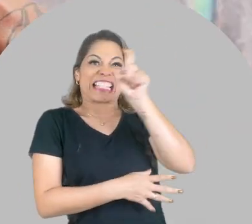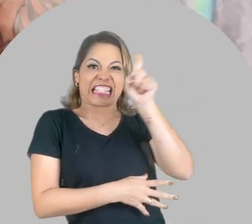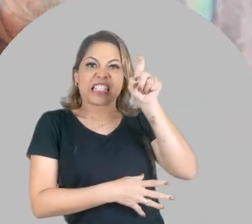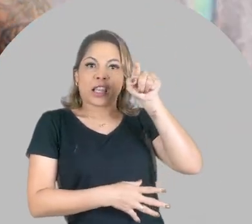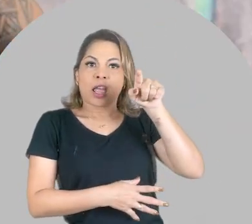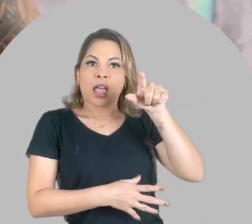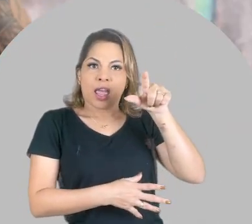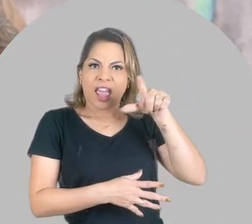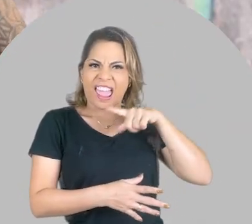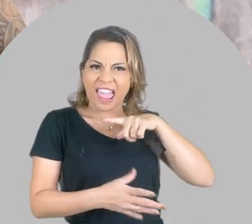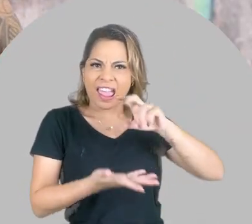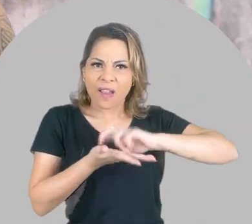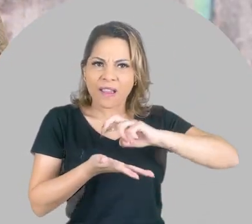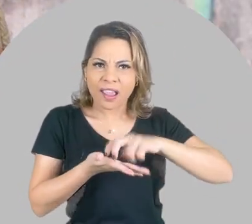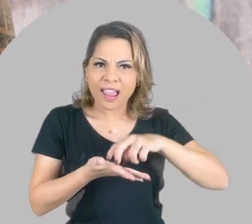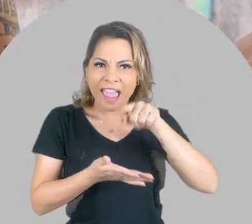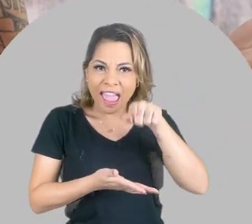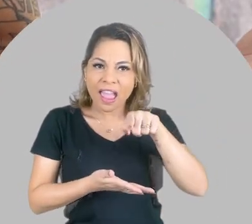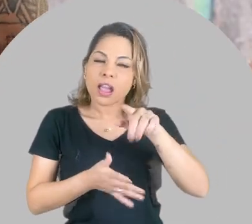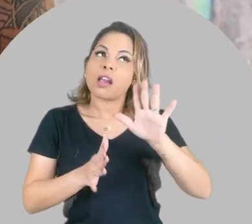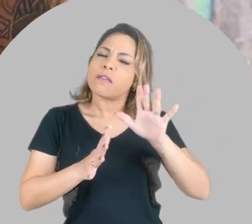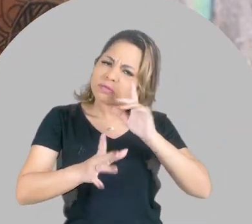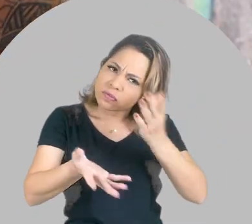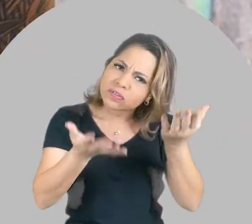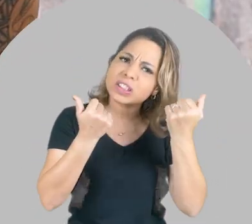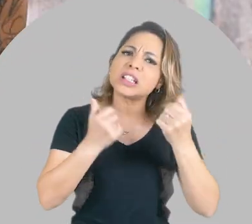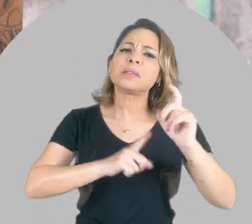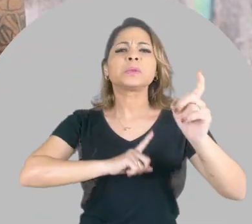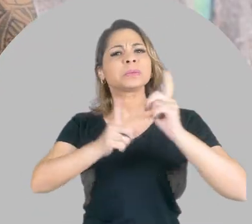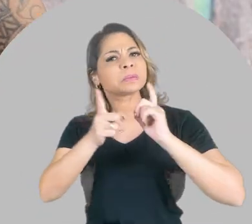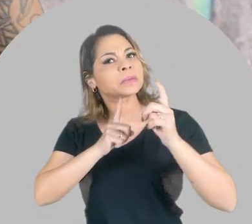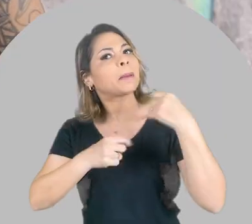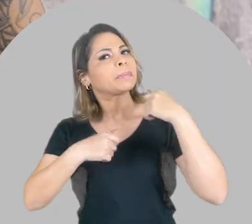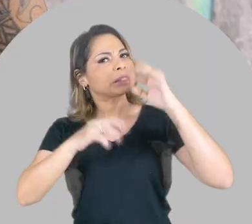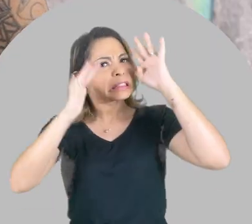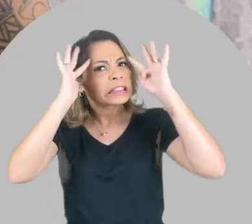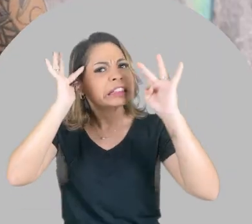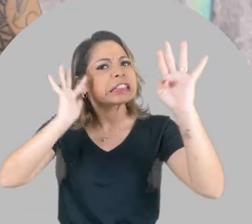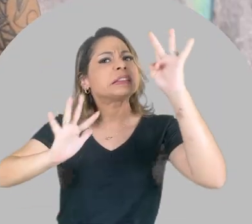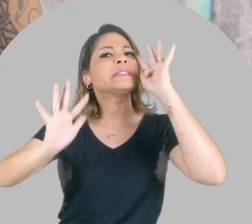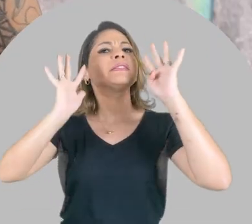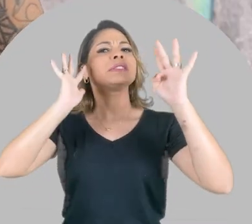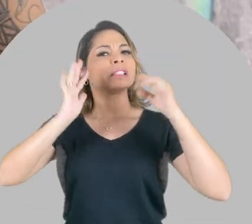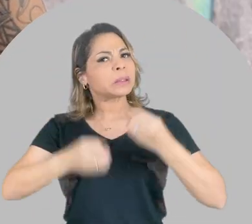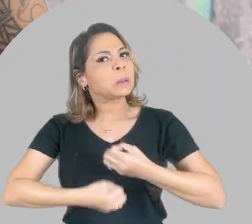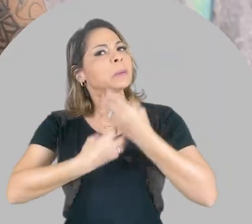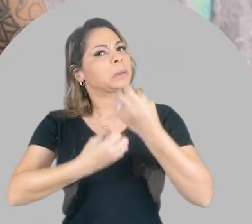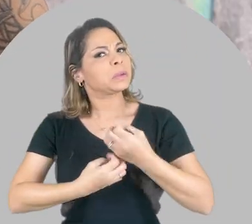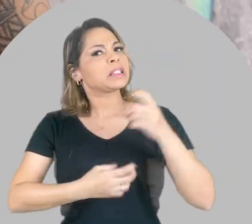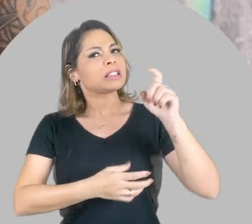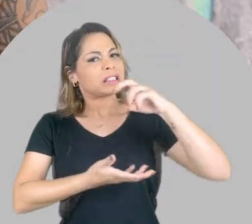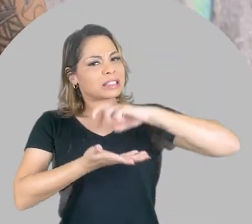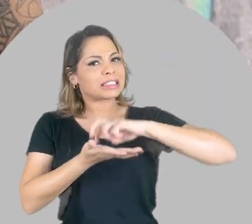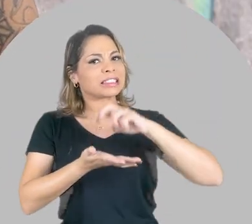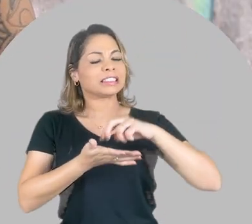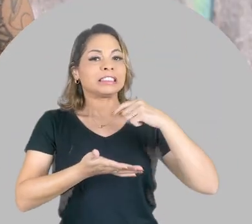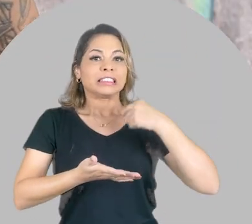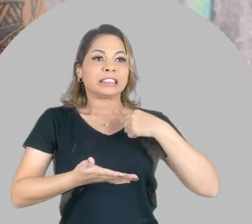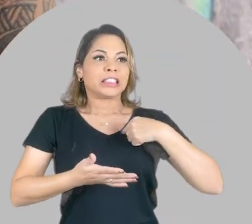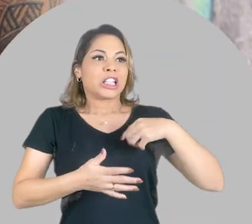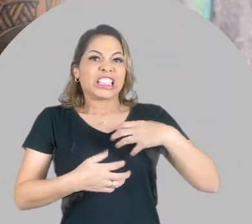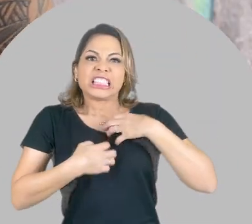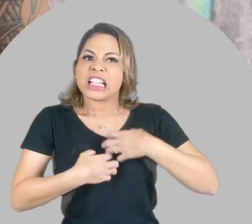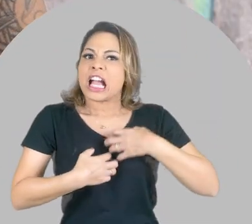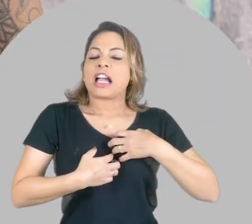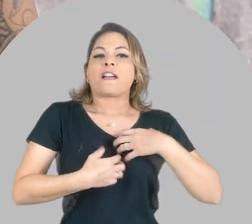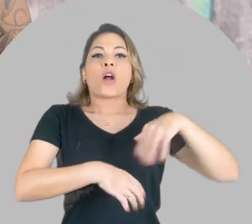ele tá exercendo o hip hop. Vamos discutir aí, gente, se não é, né, se não é uma expressão do hip hop, se a minha